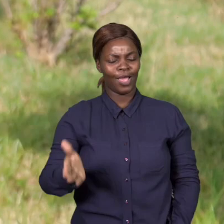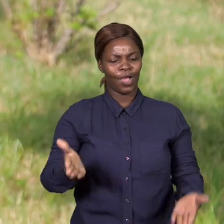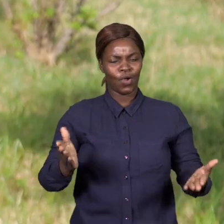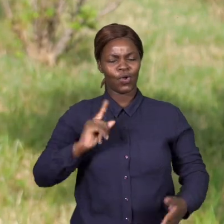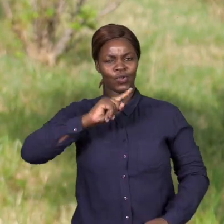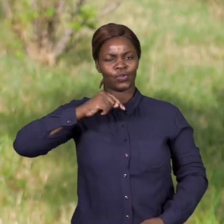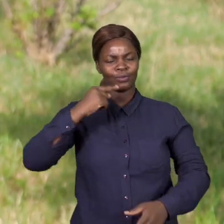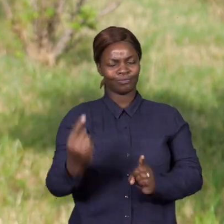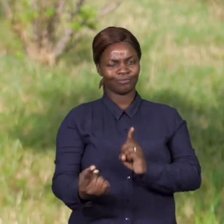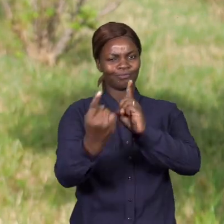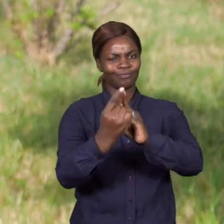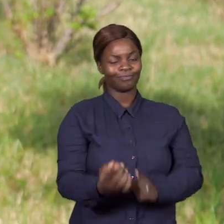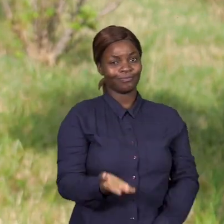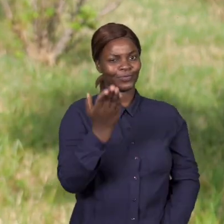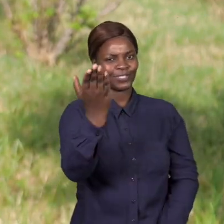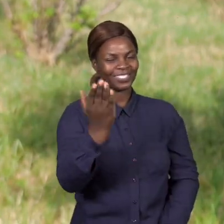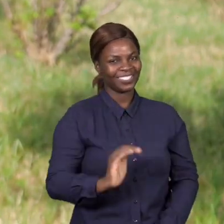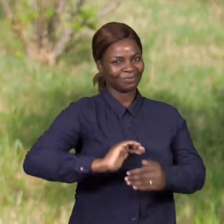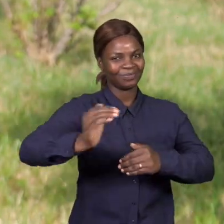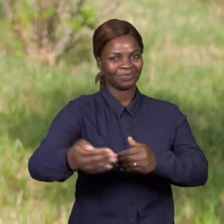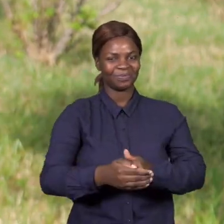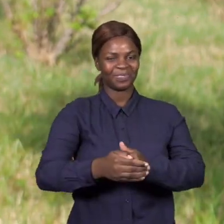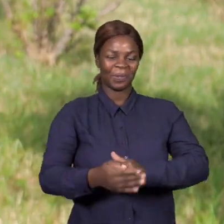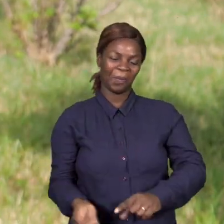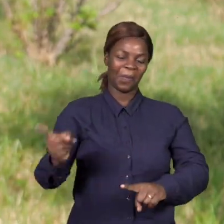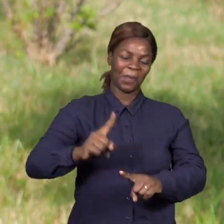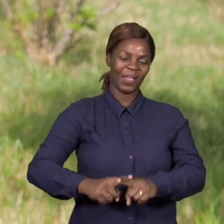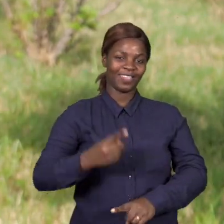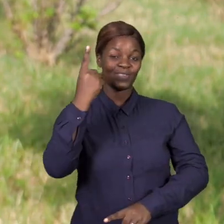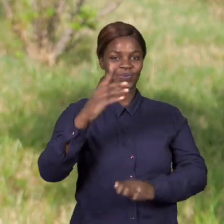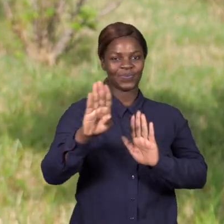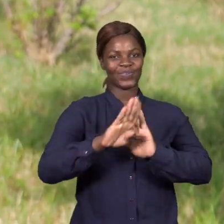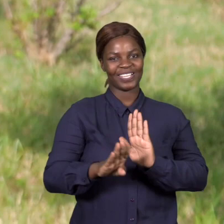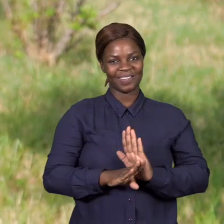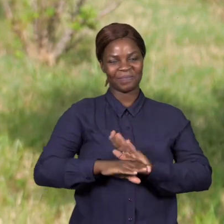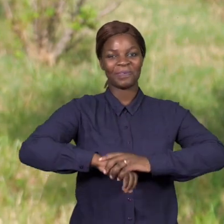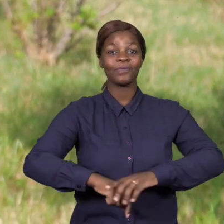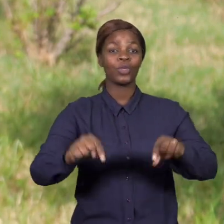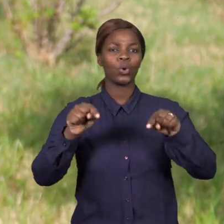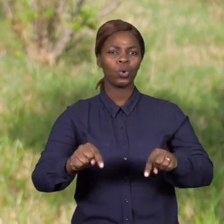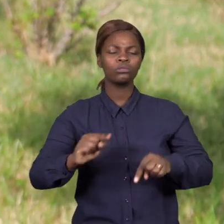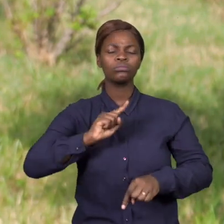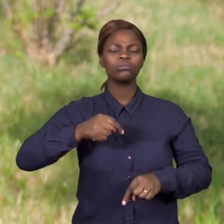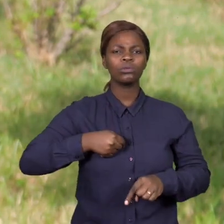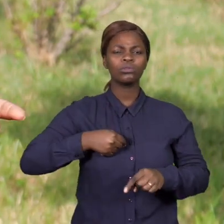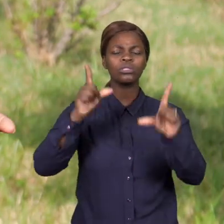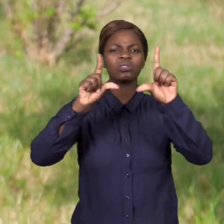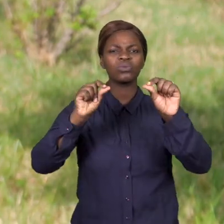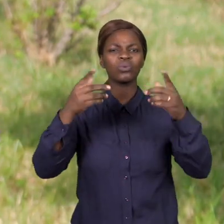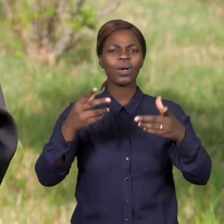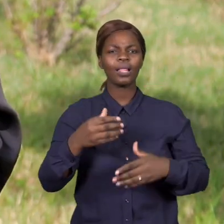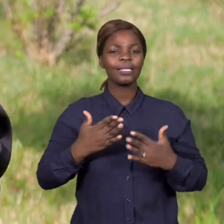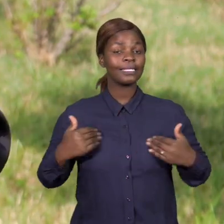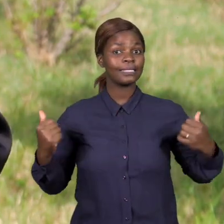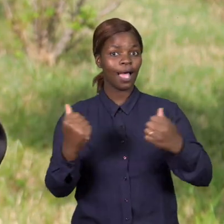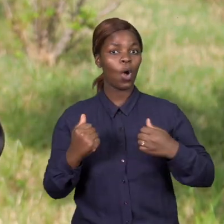Cordiais saudações, é com elevada estima que voltamos a manter contato consigo para mais uma edição de Saúde e Vida. Hoje vamos